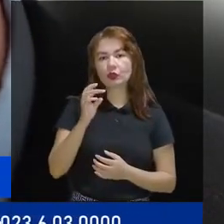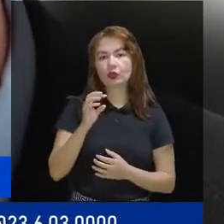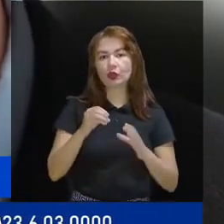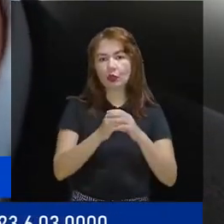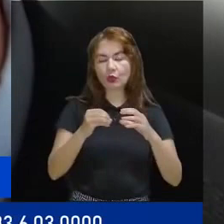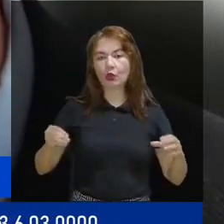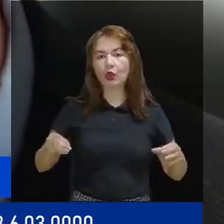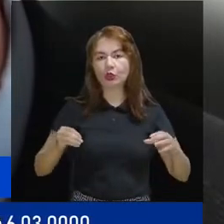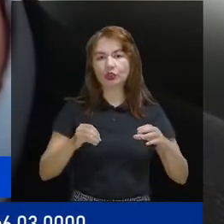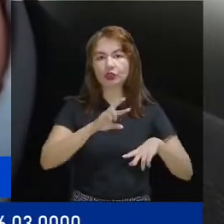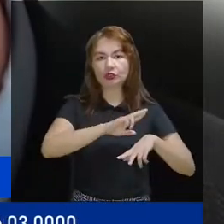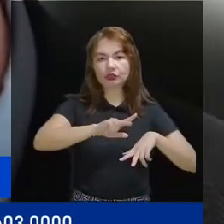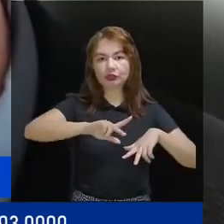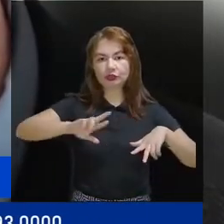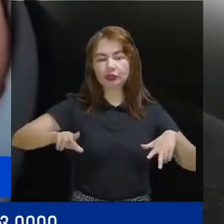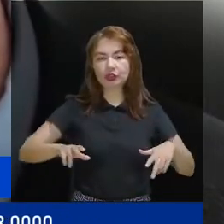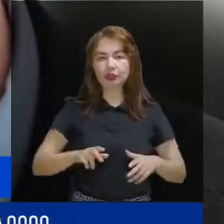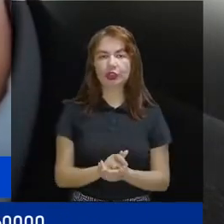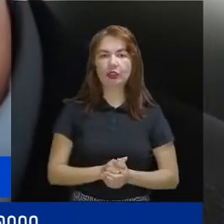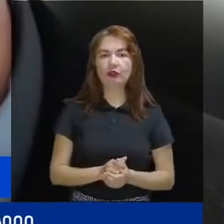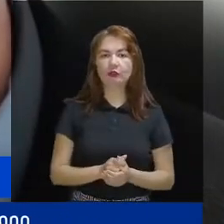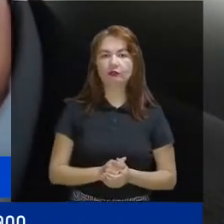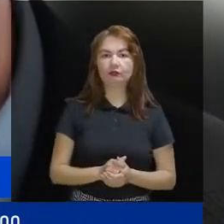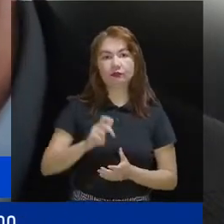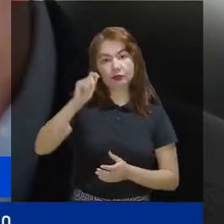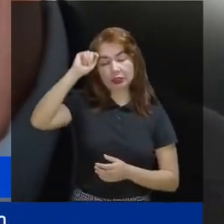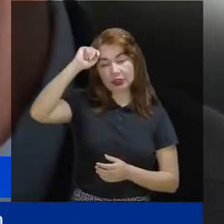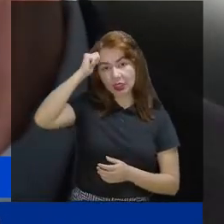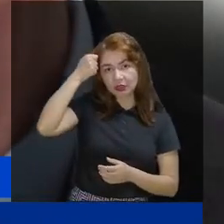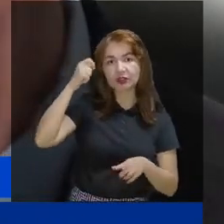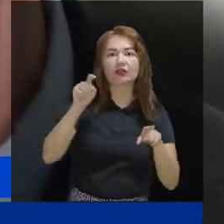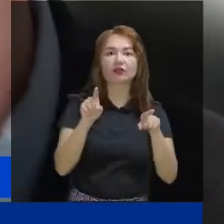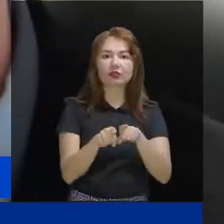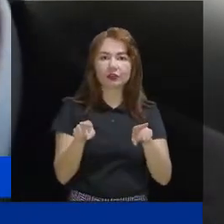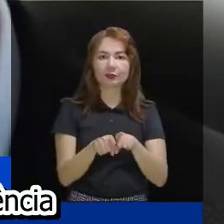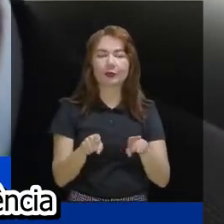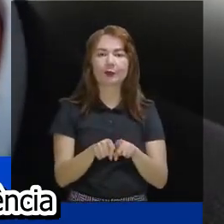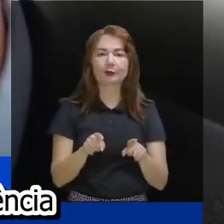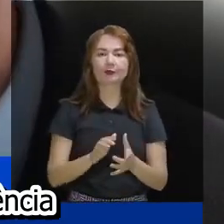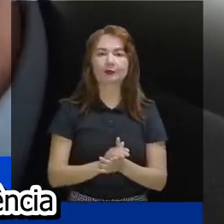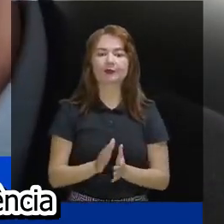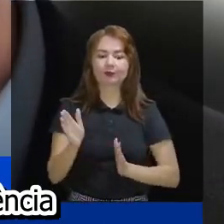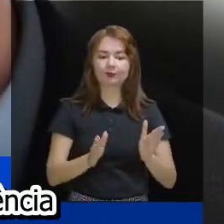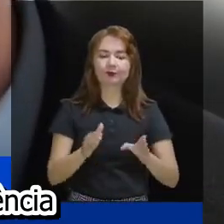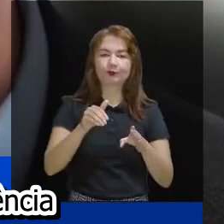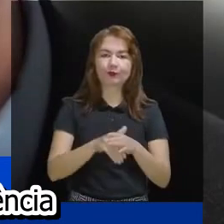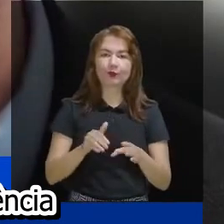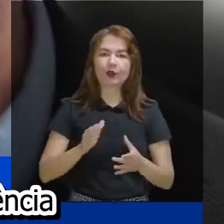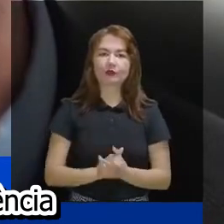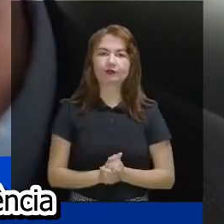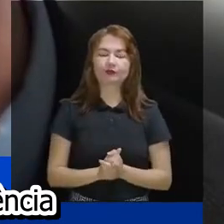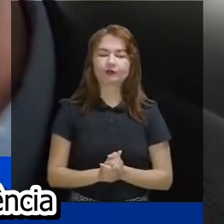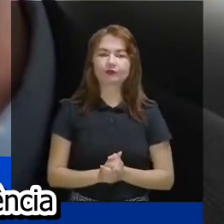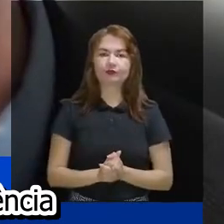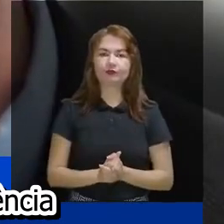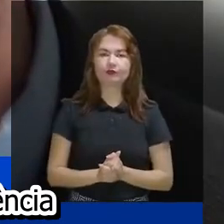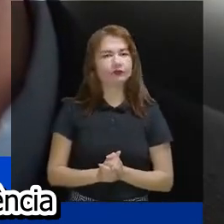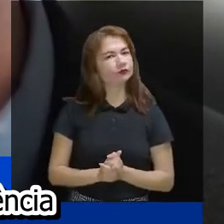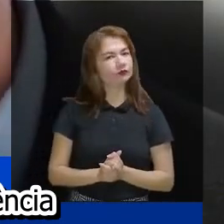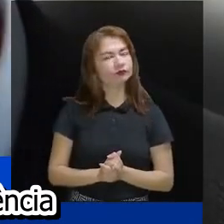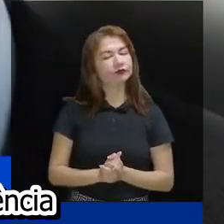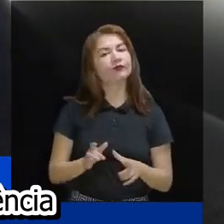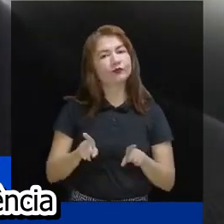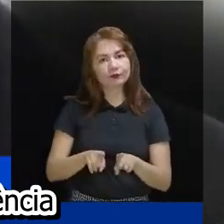gênero e racial, não constitui causa de pedir da ação de impugnação de mandato eletivo. 2. Inadequação da via eleita